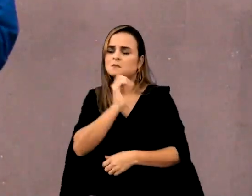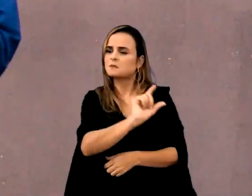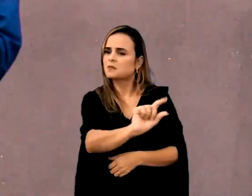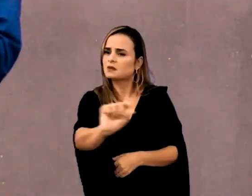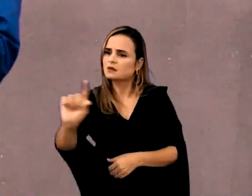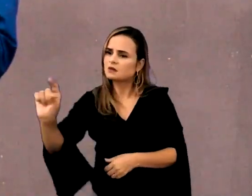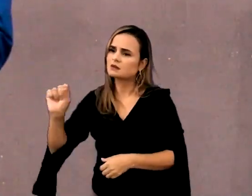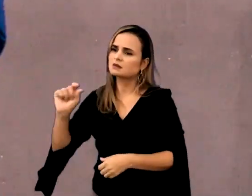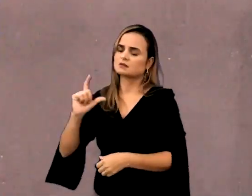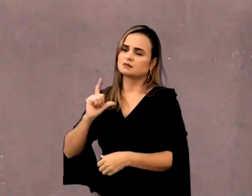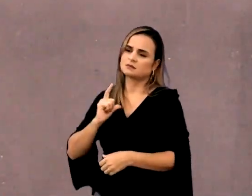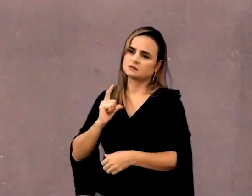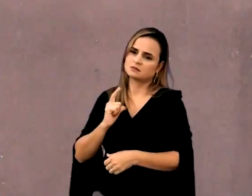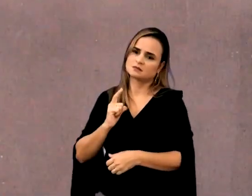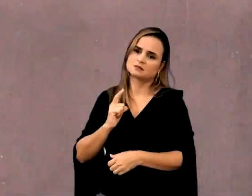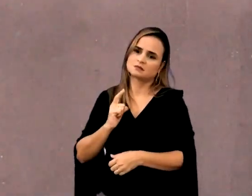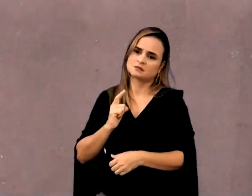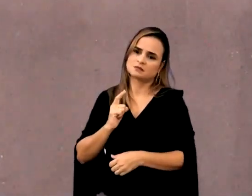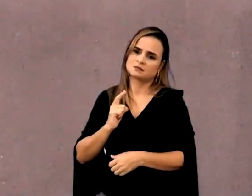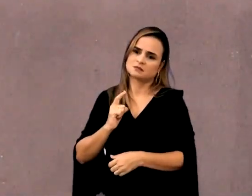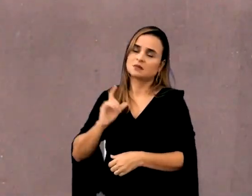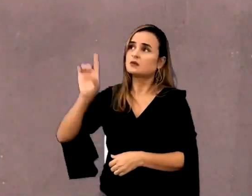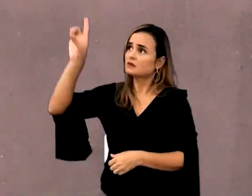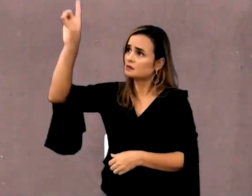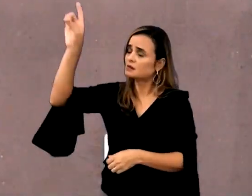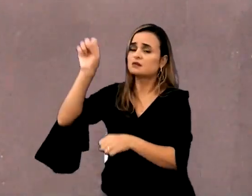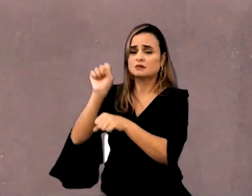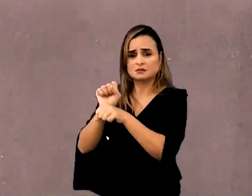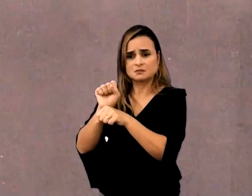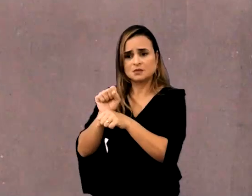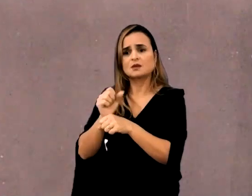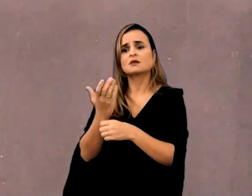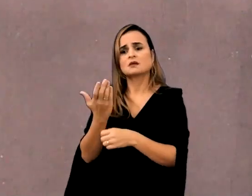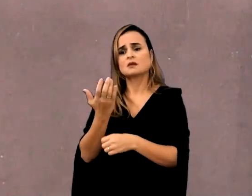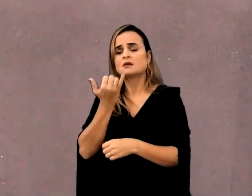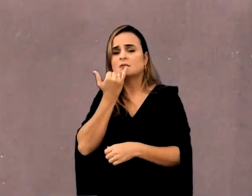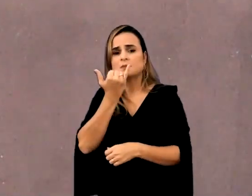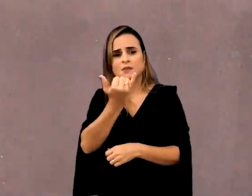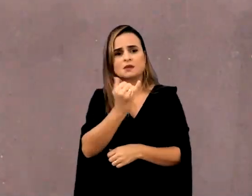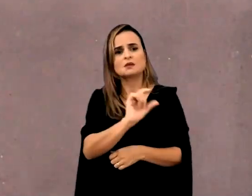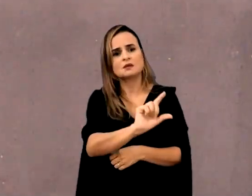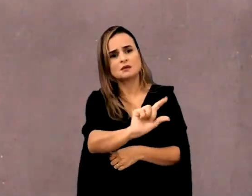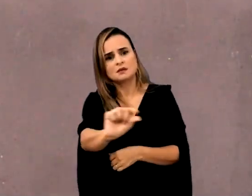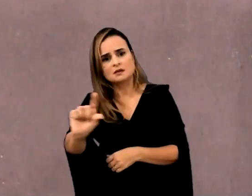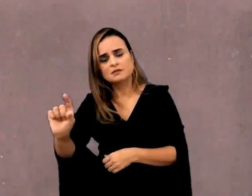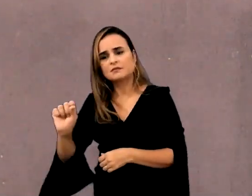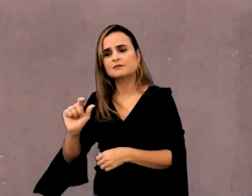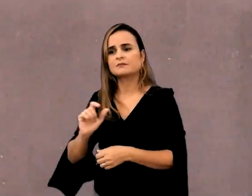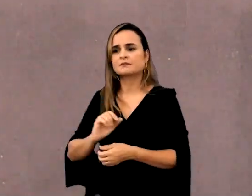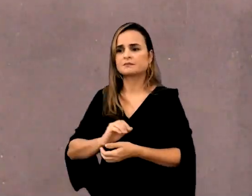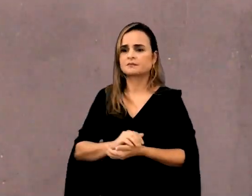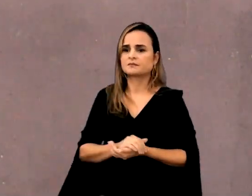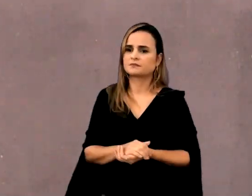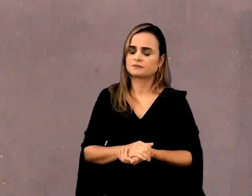pecados. Deus está pronto a nos perdoar, meu irmão. Deus está pronto a nos